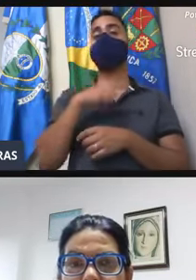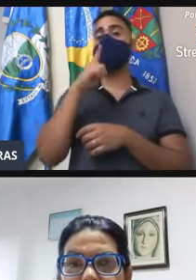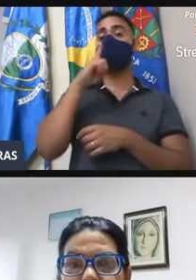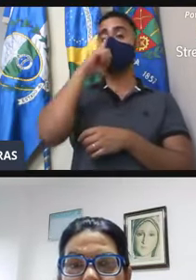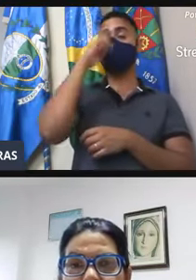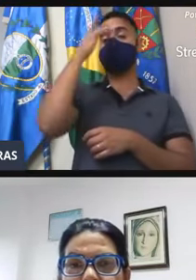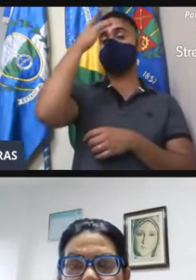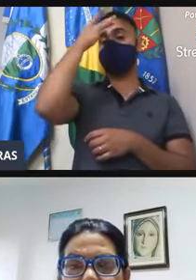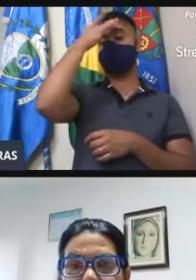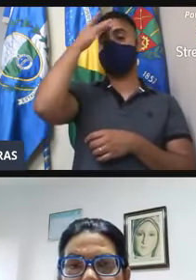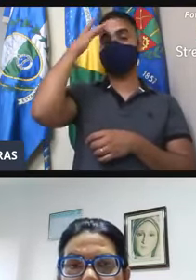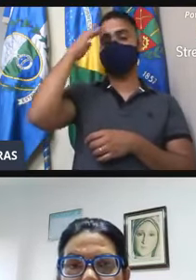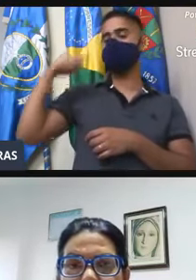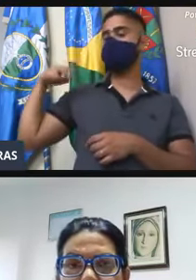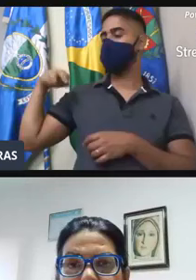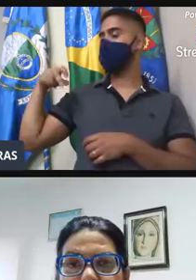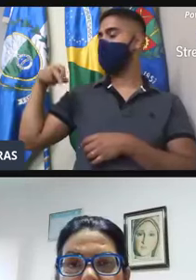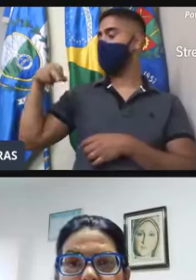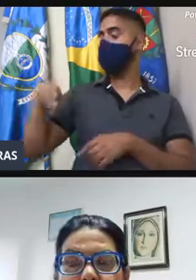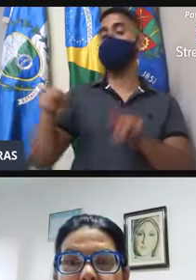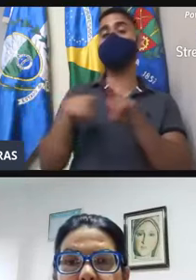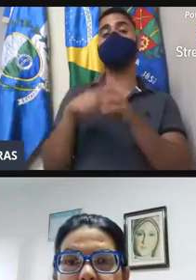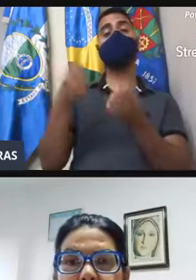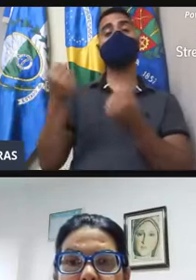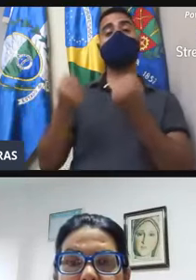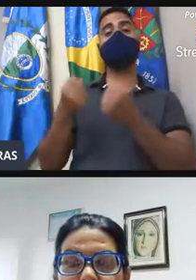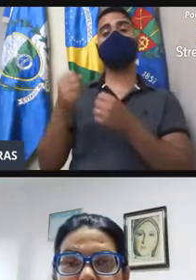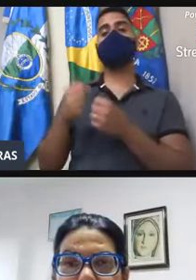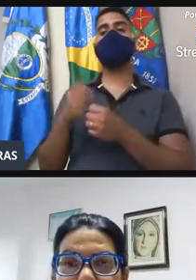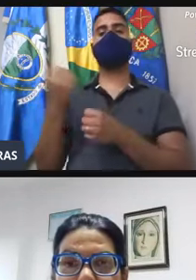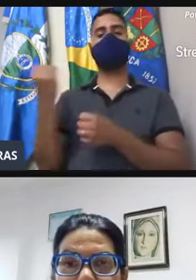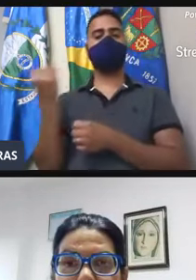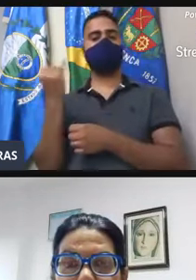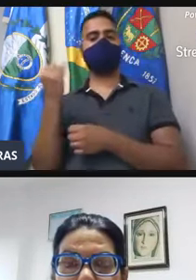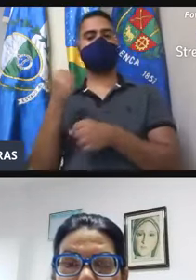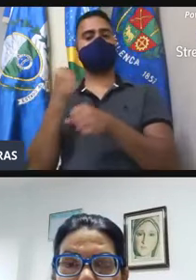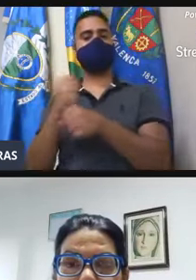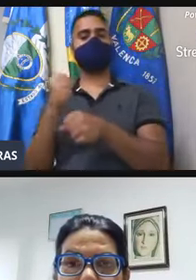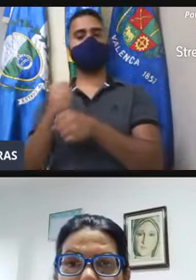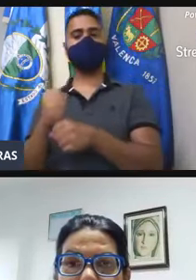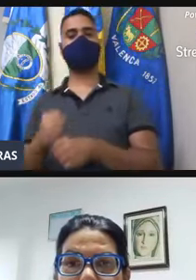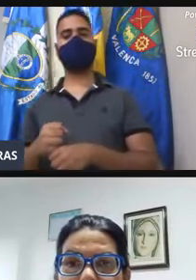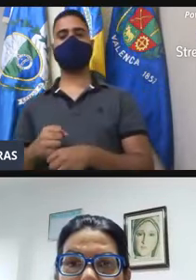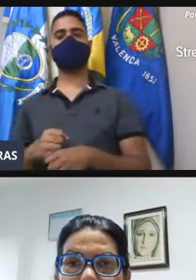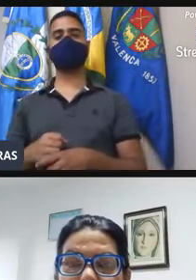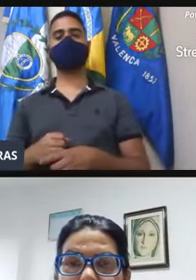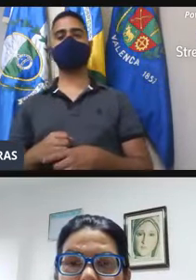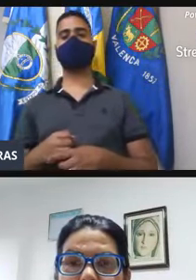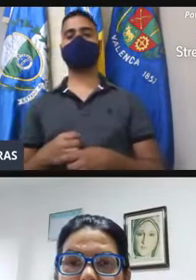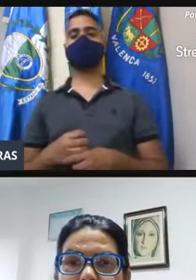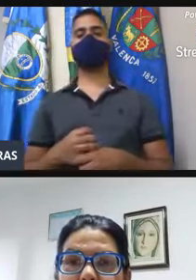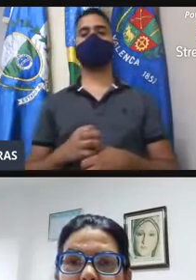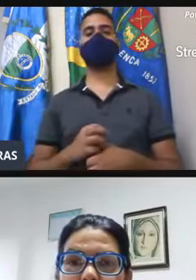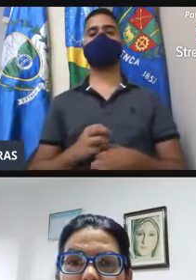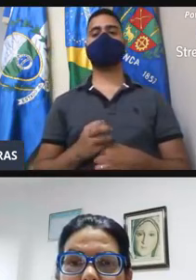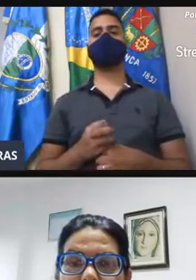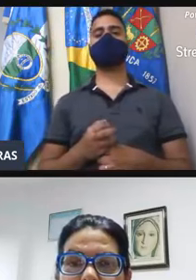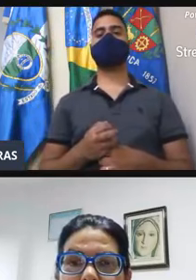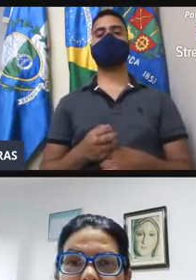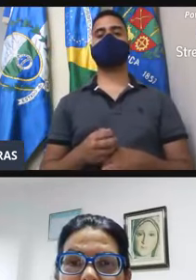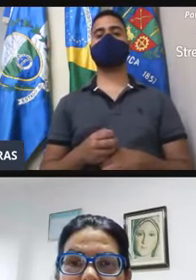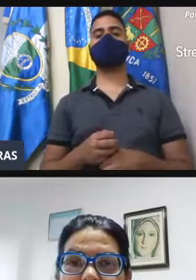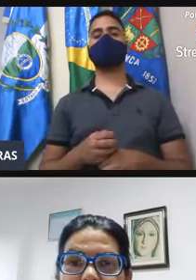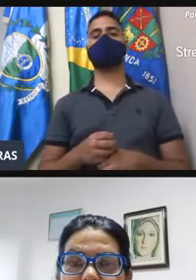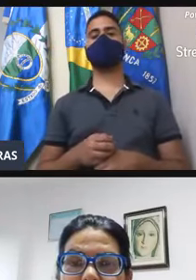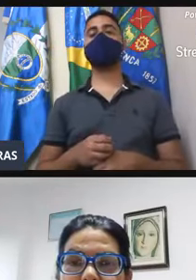vida dos moradores que por lá transitam. Ressalto-se a importância desta obra para o bem-estar e comodidade. Pedimos a sensibilidade do